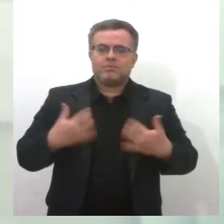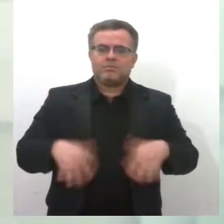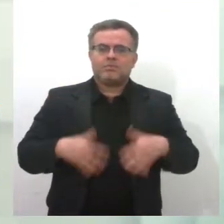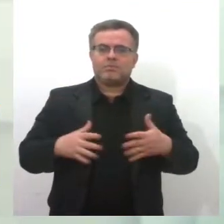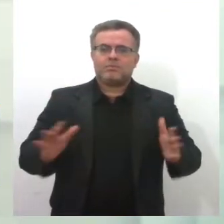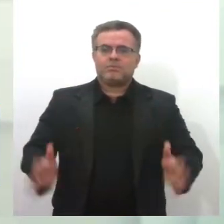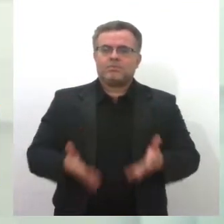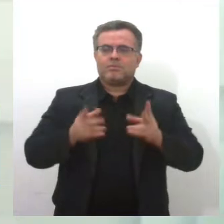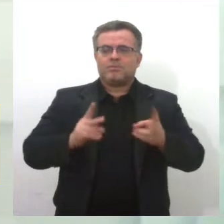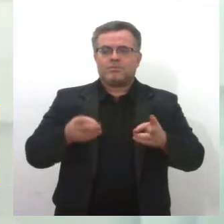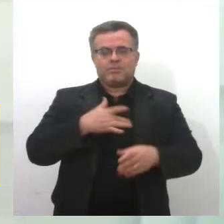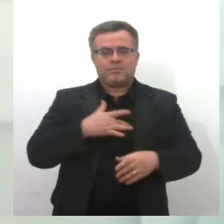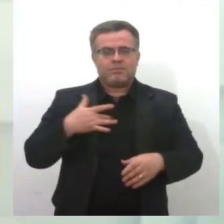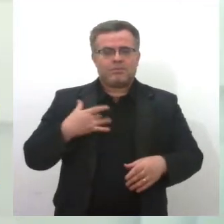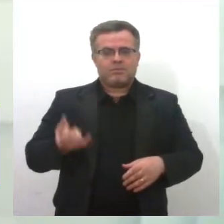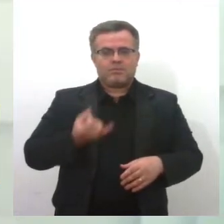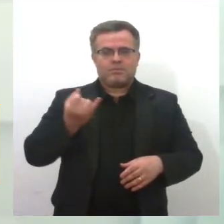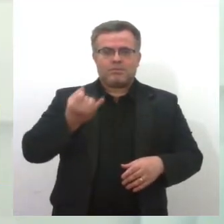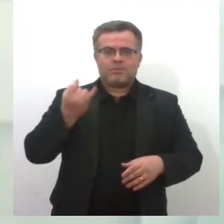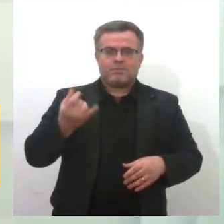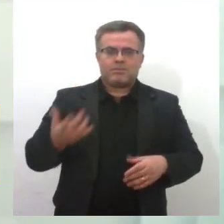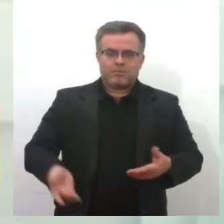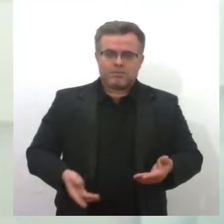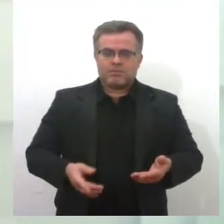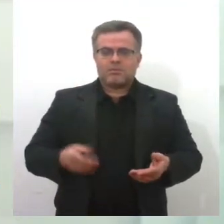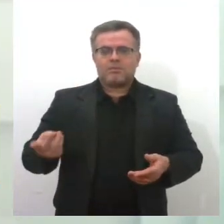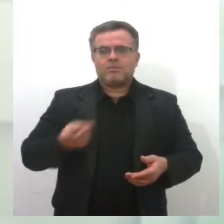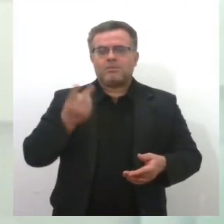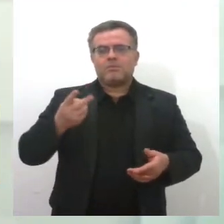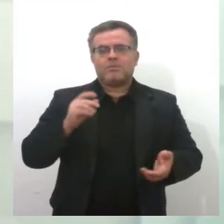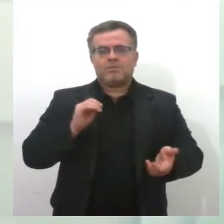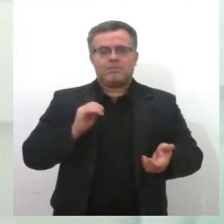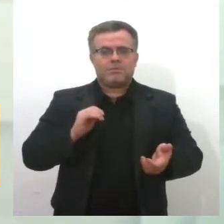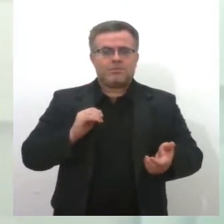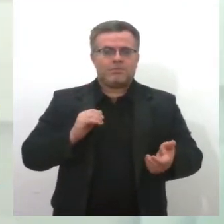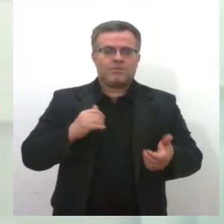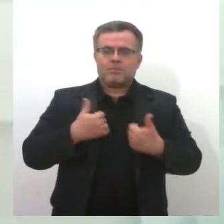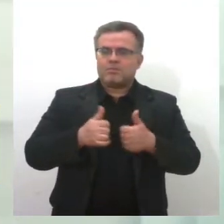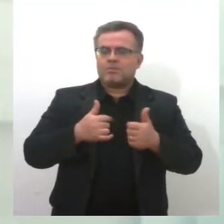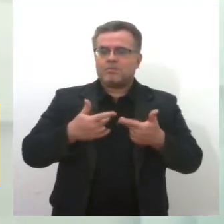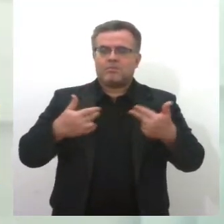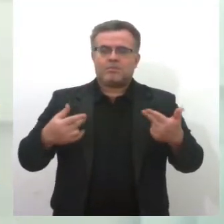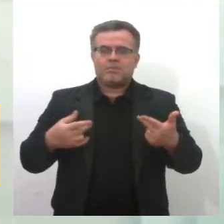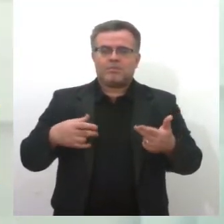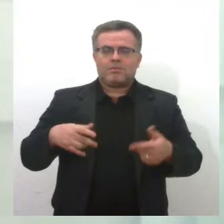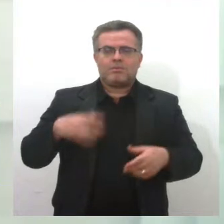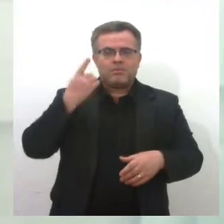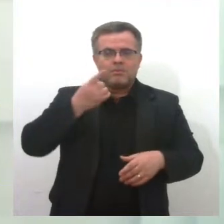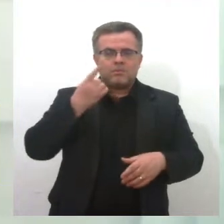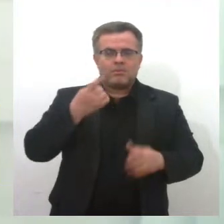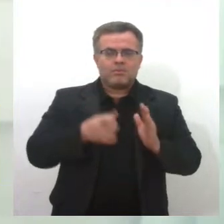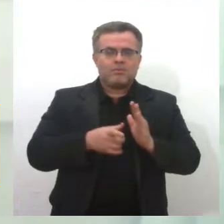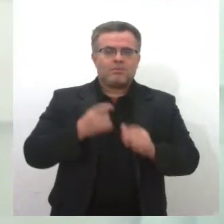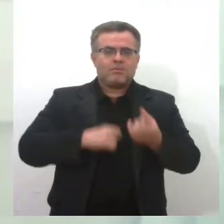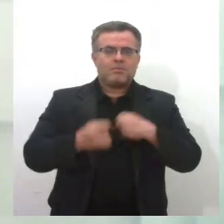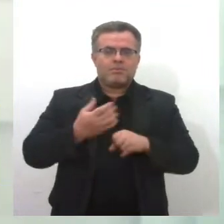a saúde. Para valorizar esse tipo de meio de transporte, os deputados estaduais aprovaram no ano passado a